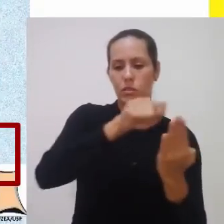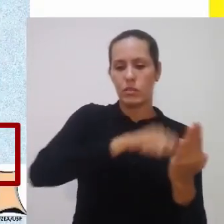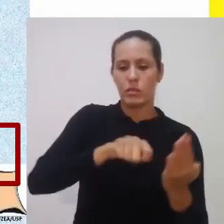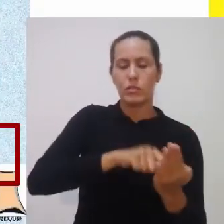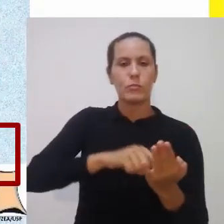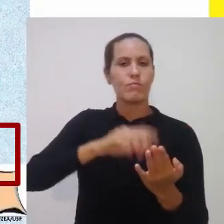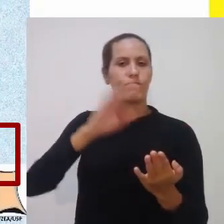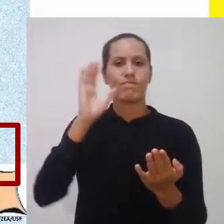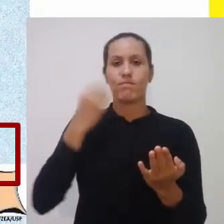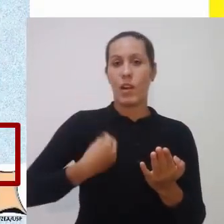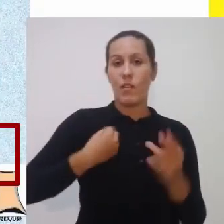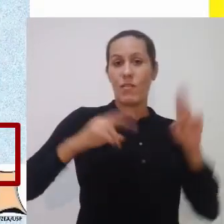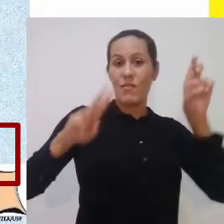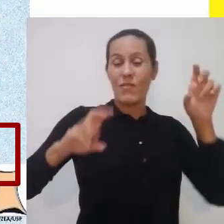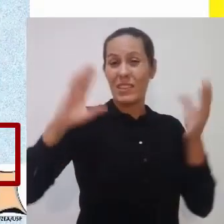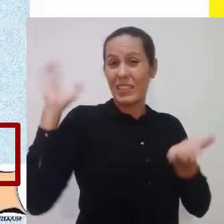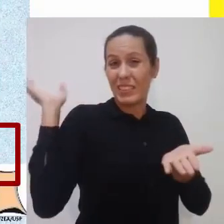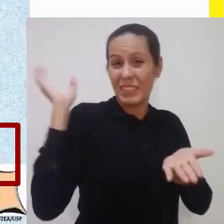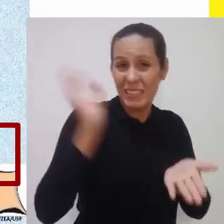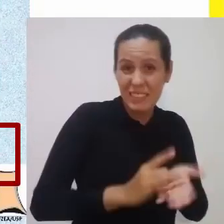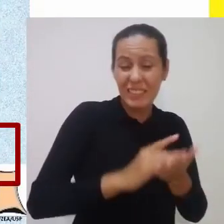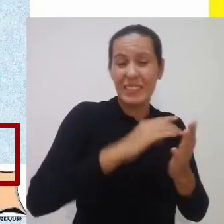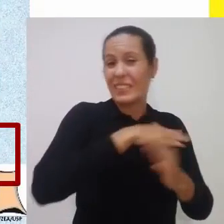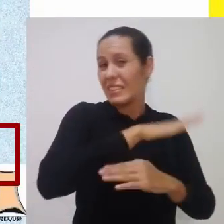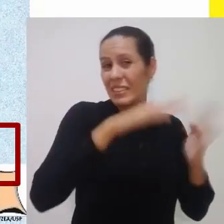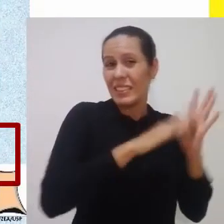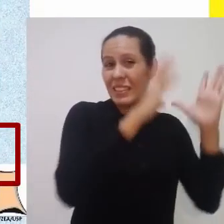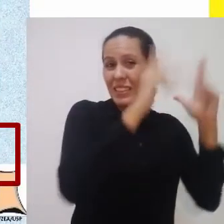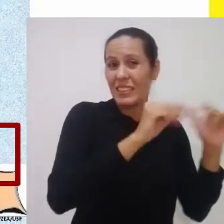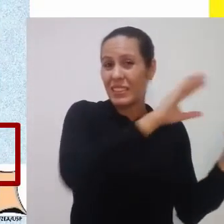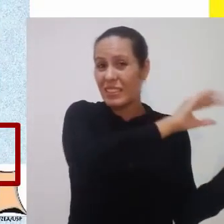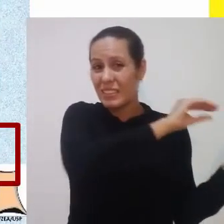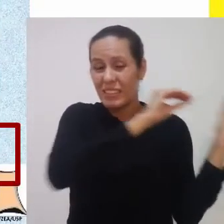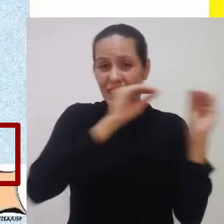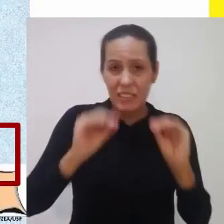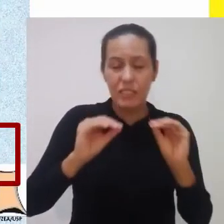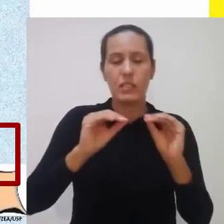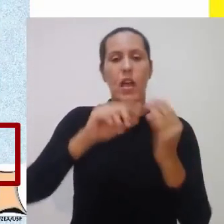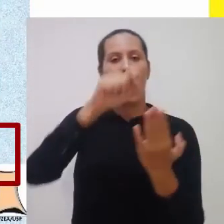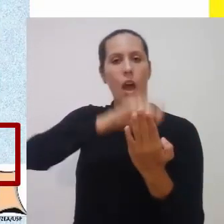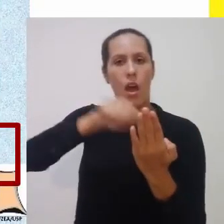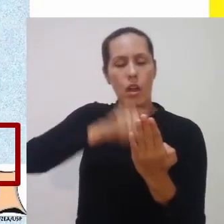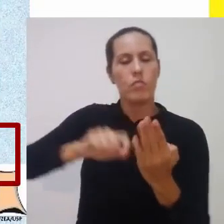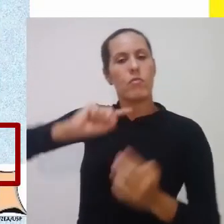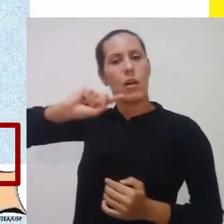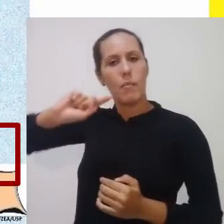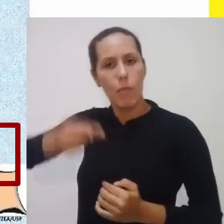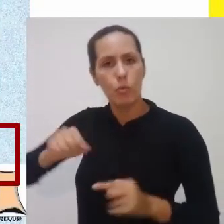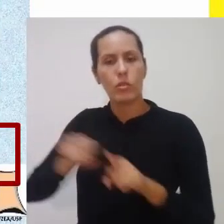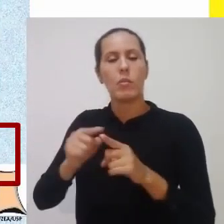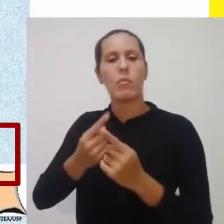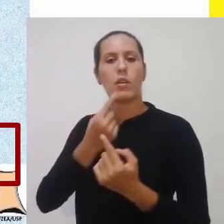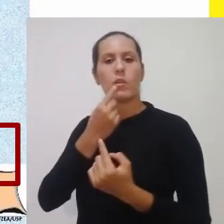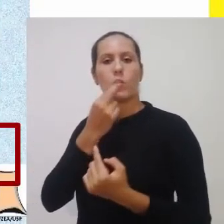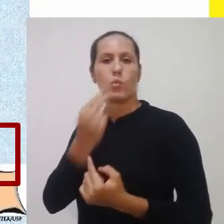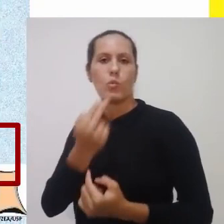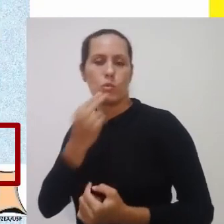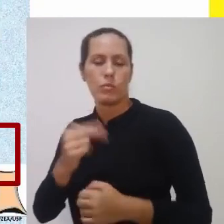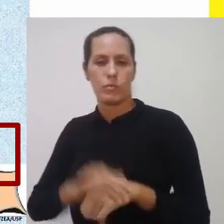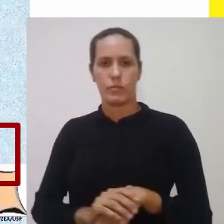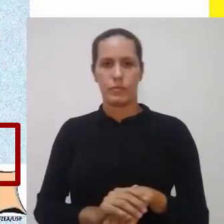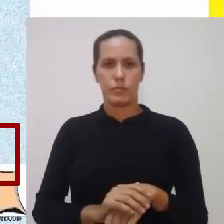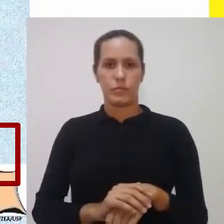Uma reprodução integral da parte da obra consultada, observando-se a grafia, a pontuação